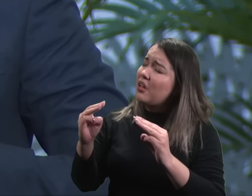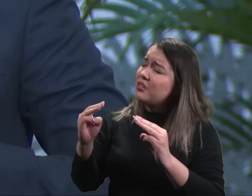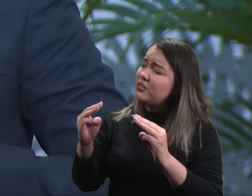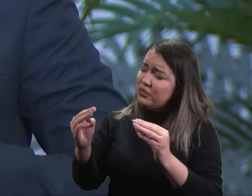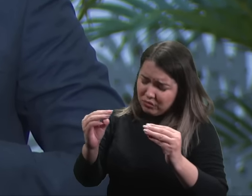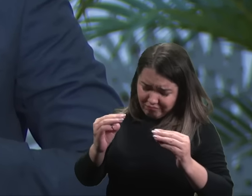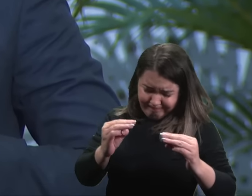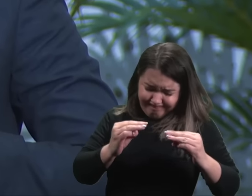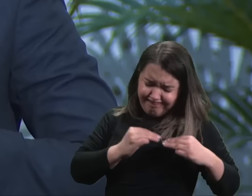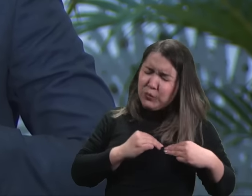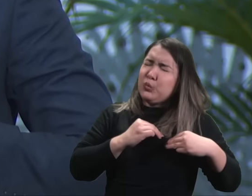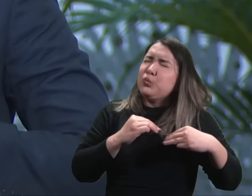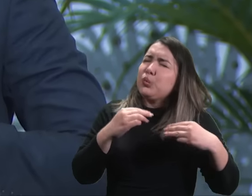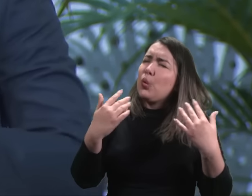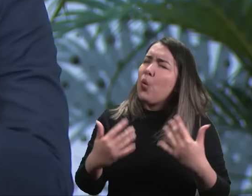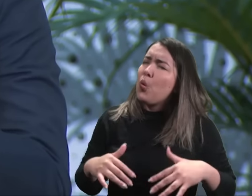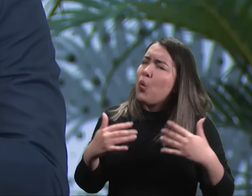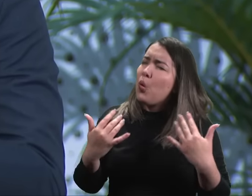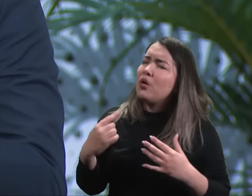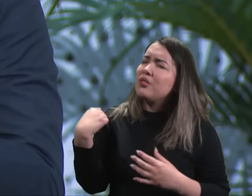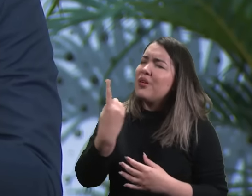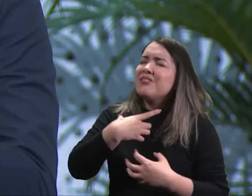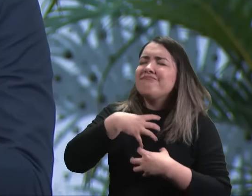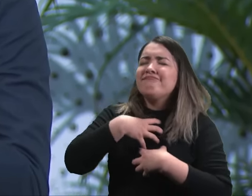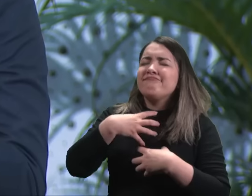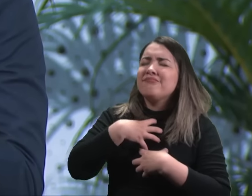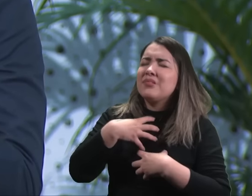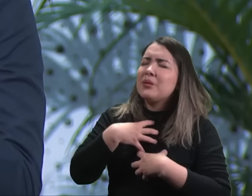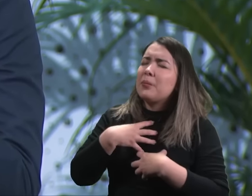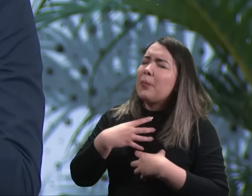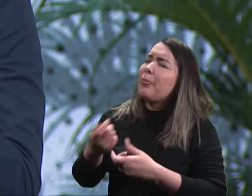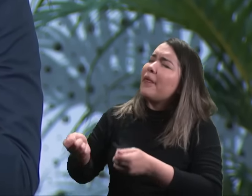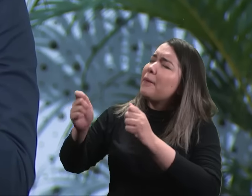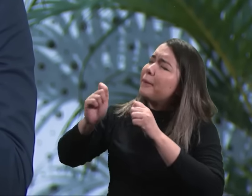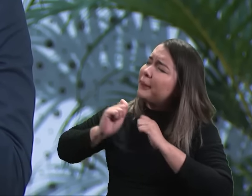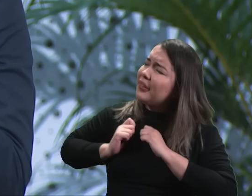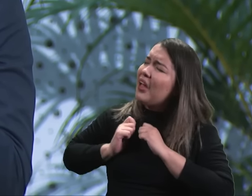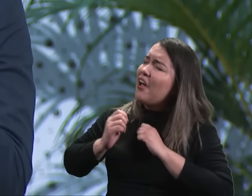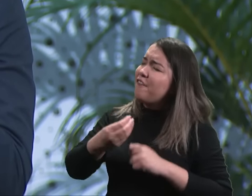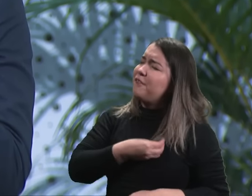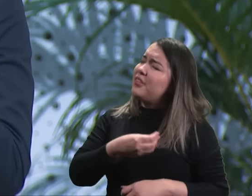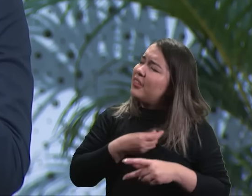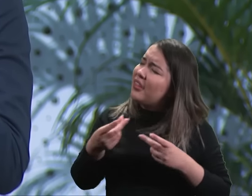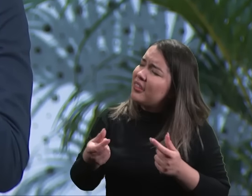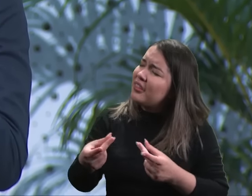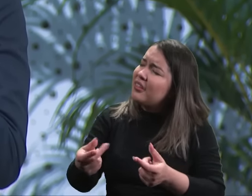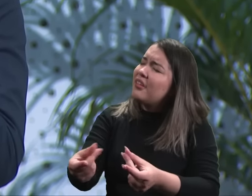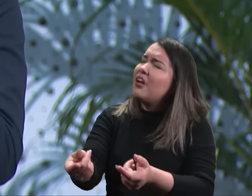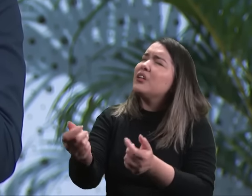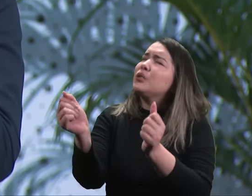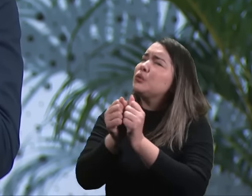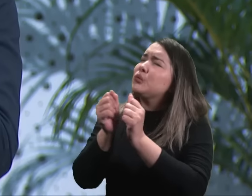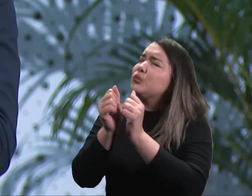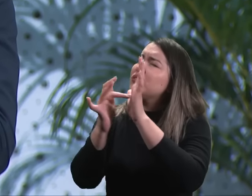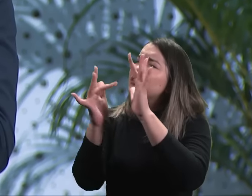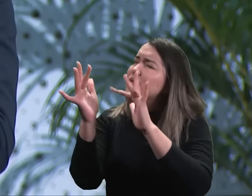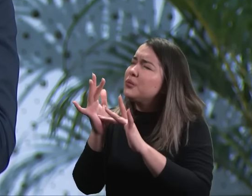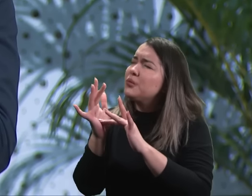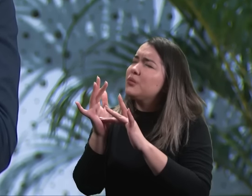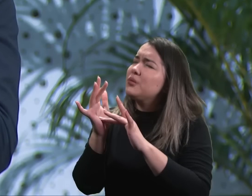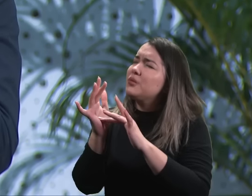teu espírito e nos leva pai à eternidade com Cristo onde de um sábado a outro para